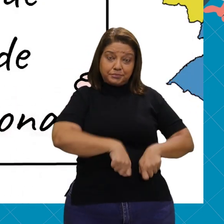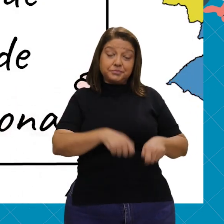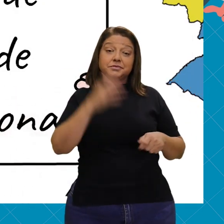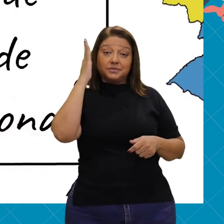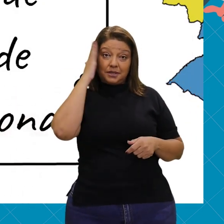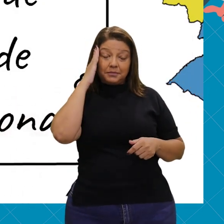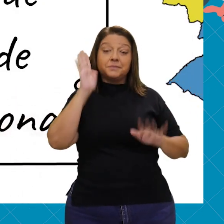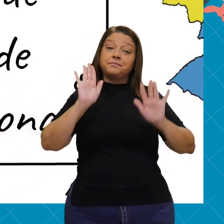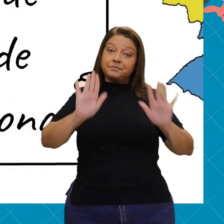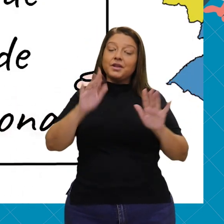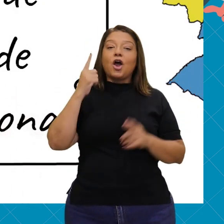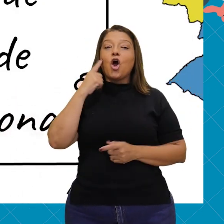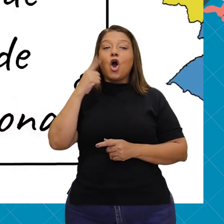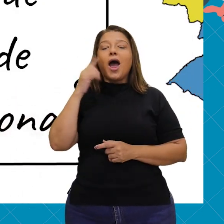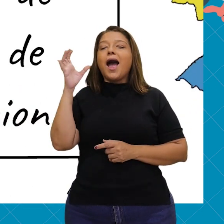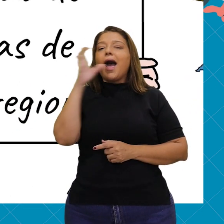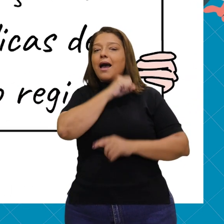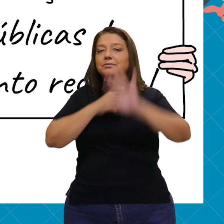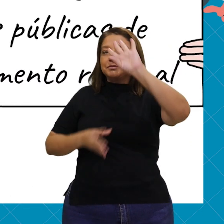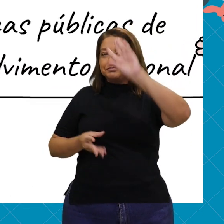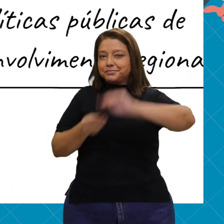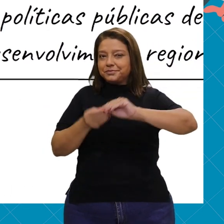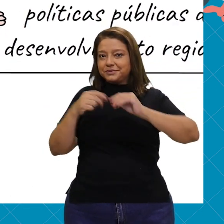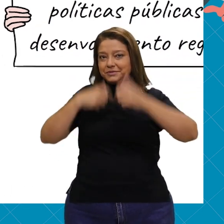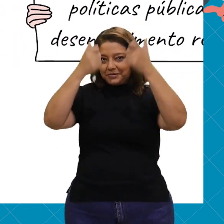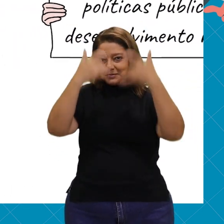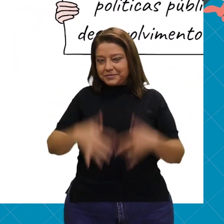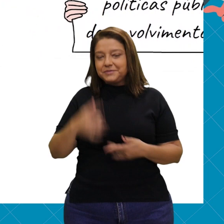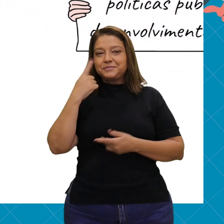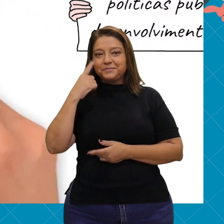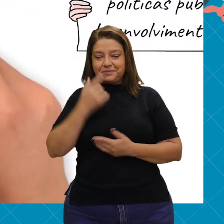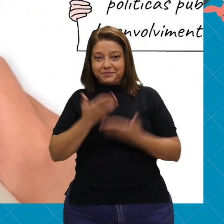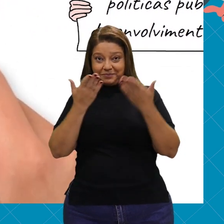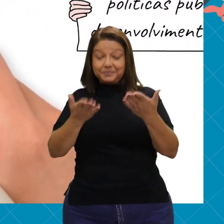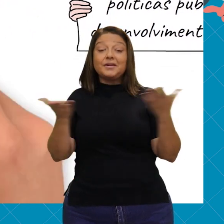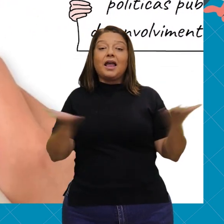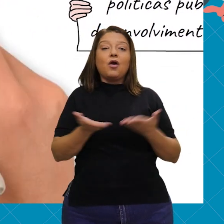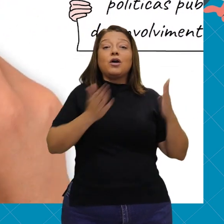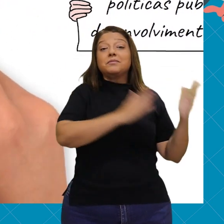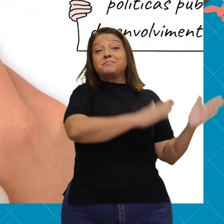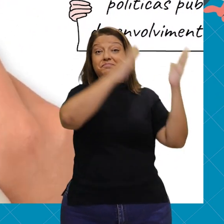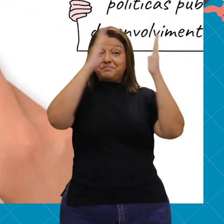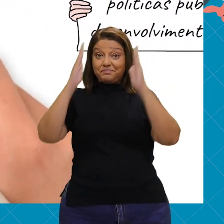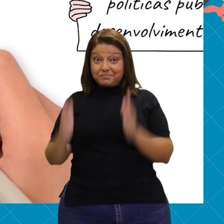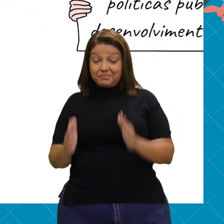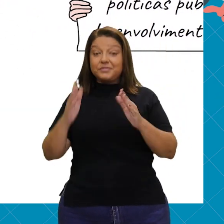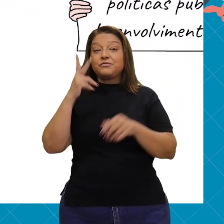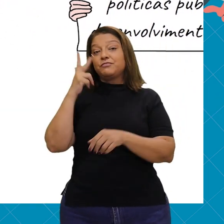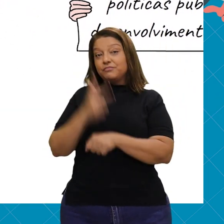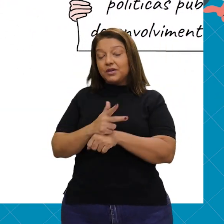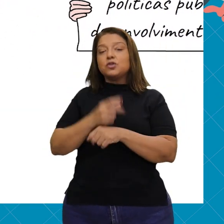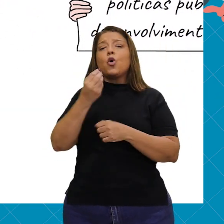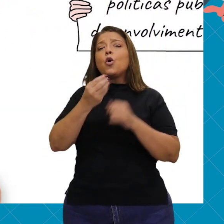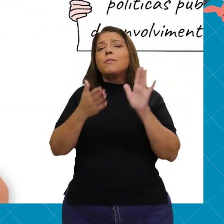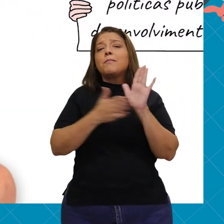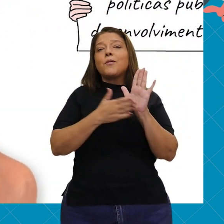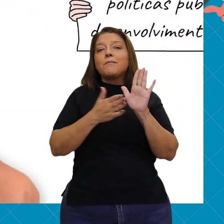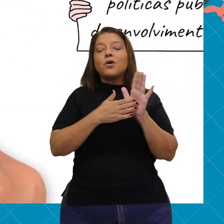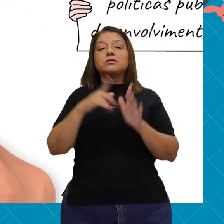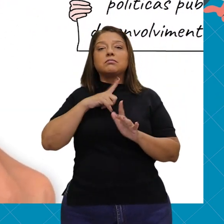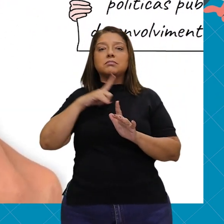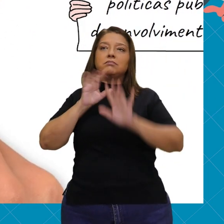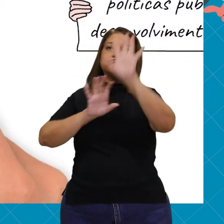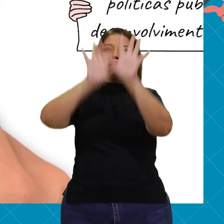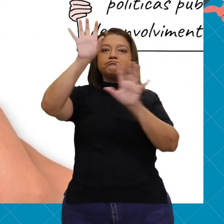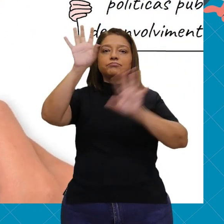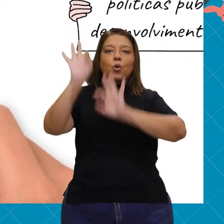importância de você regionalizar, falando bem brevemente, obviamente. Bom, bora lá agora para a segunda parte do vídeo, que são as propostas de regionalização